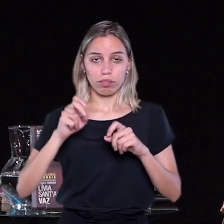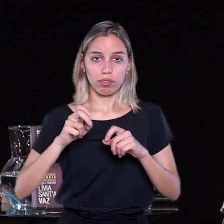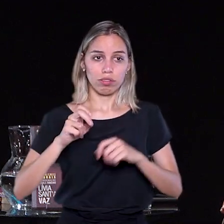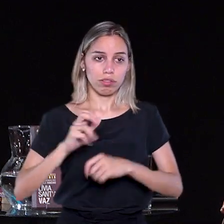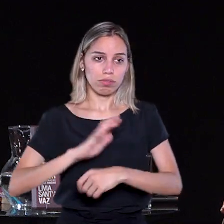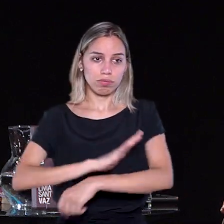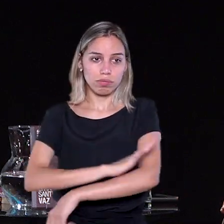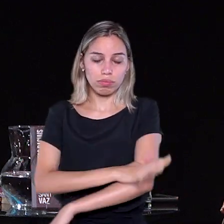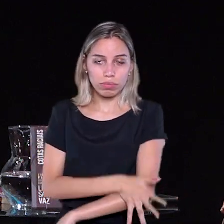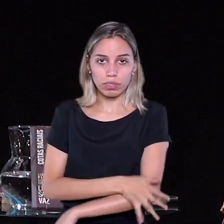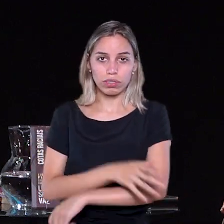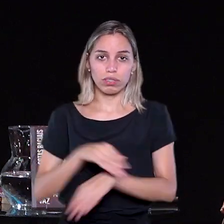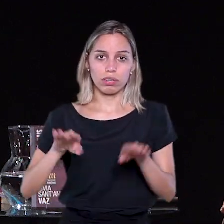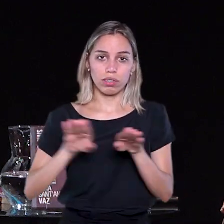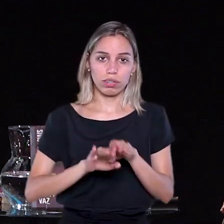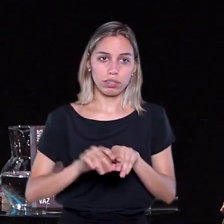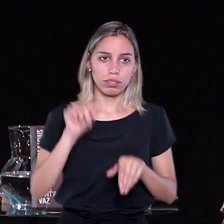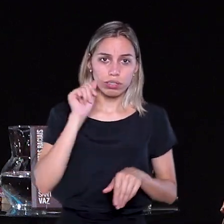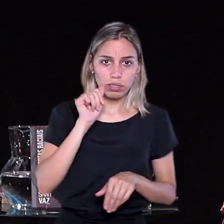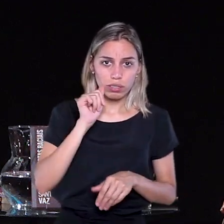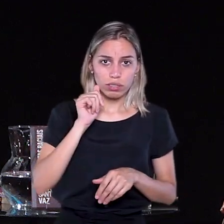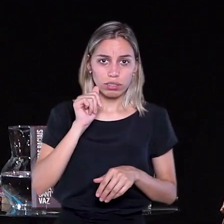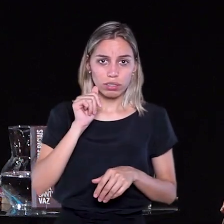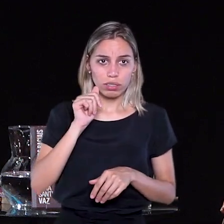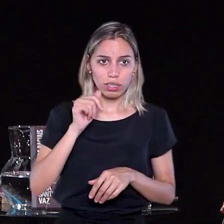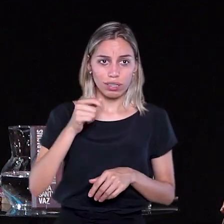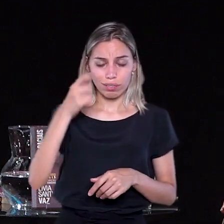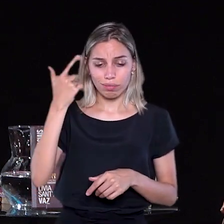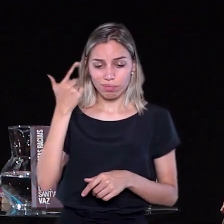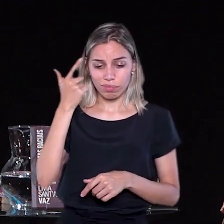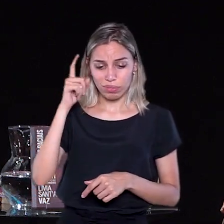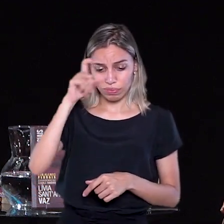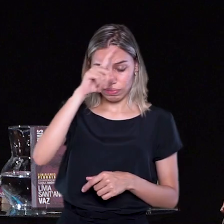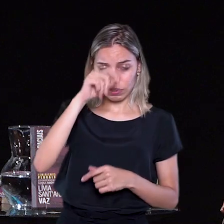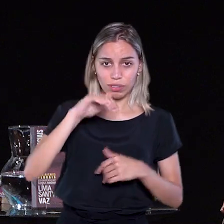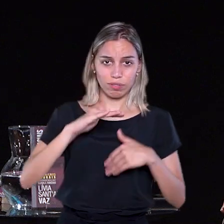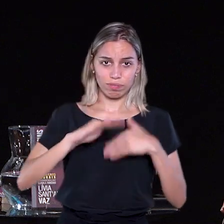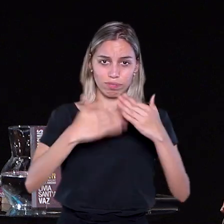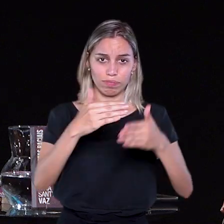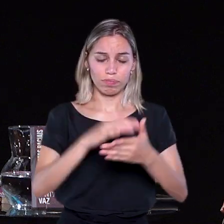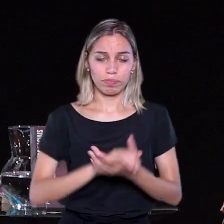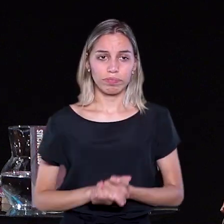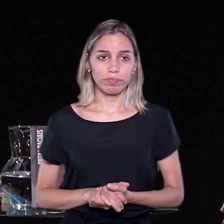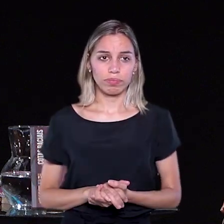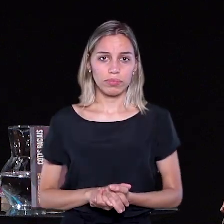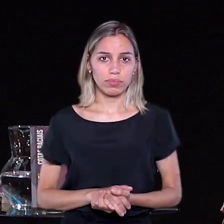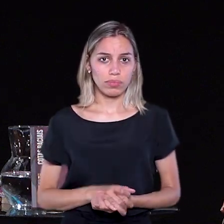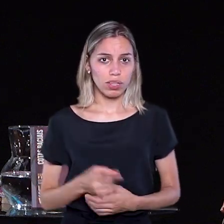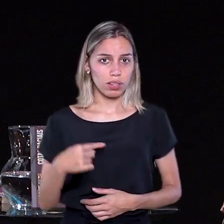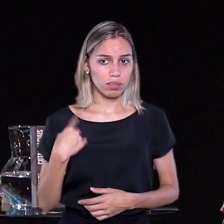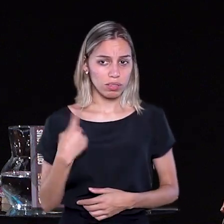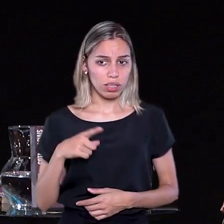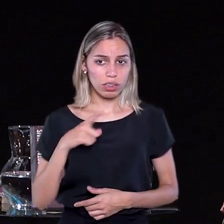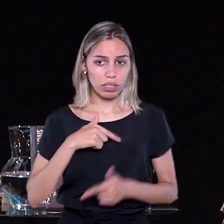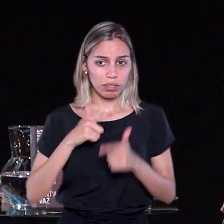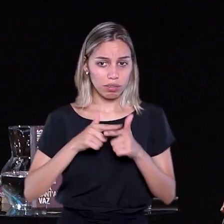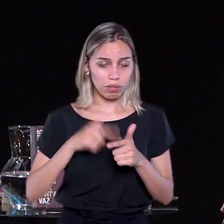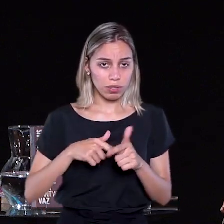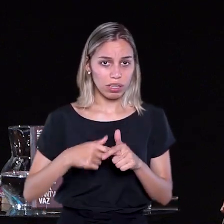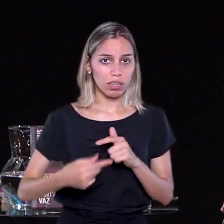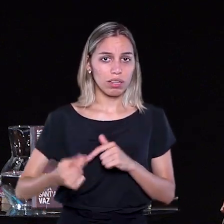avançar. Então, nós temos, inclusive, cotas eleitorais de gênero desde a década de 90 no